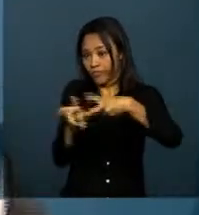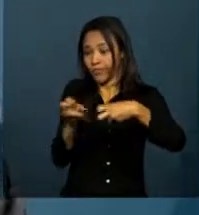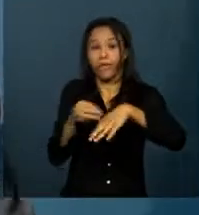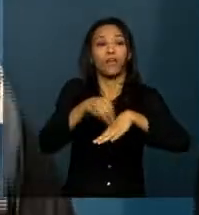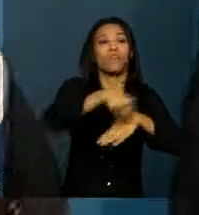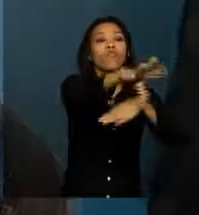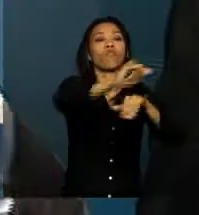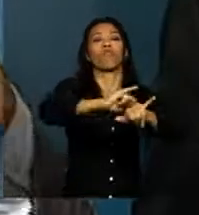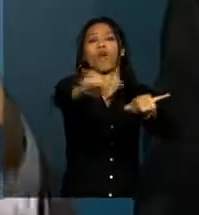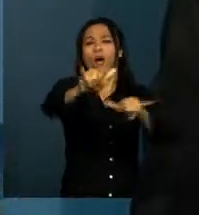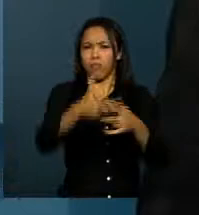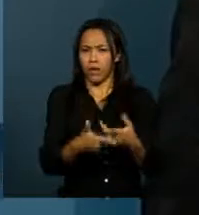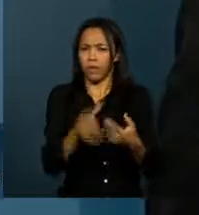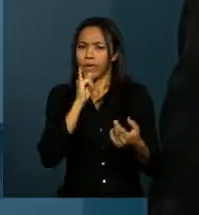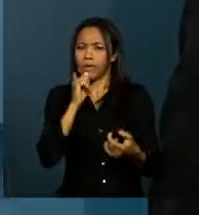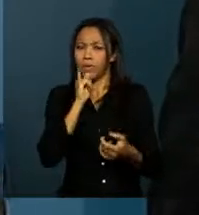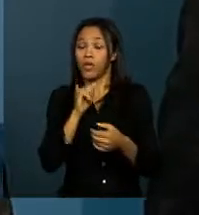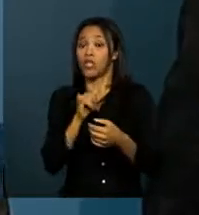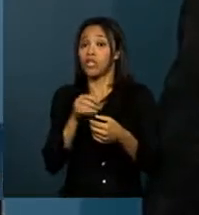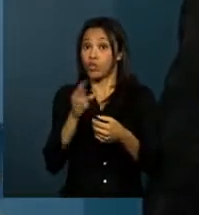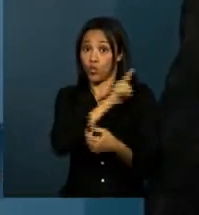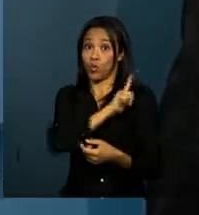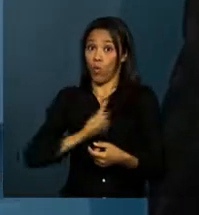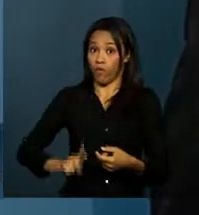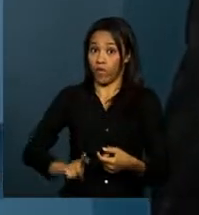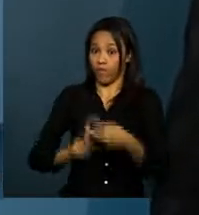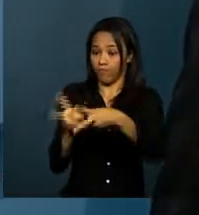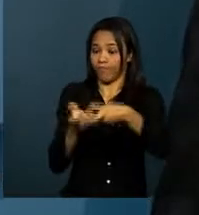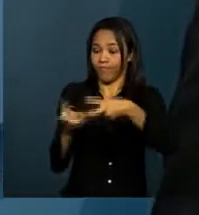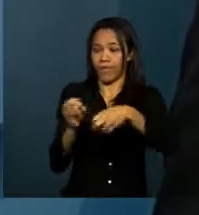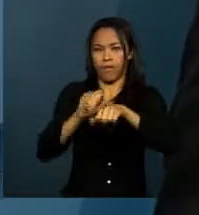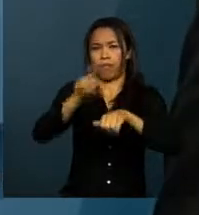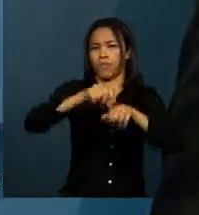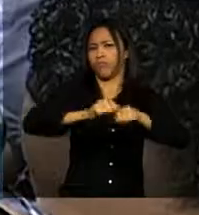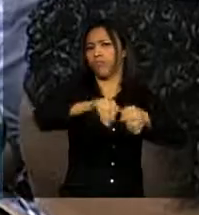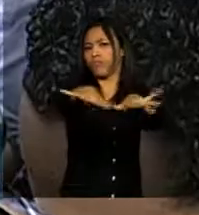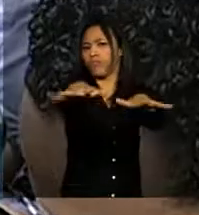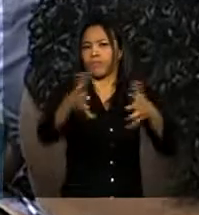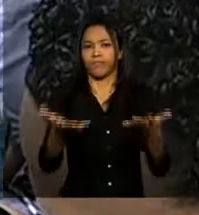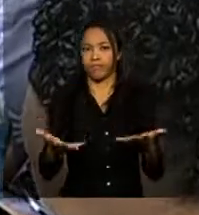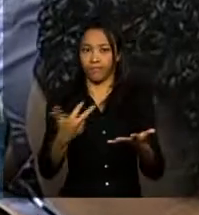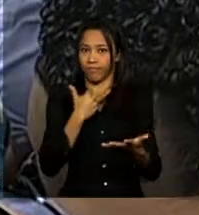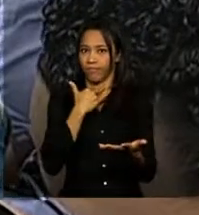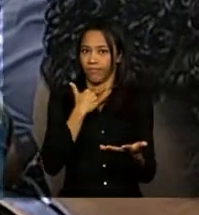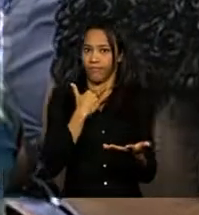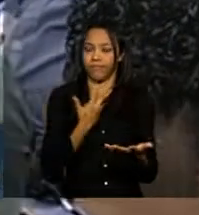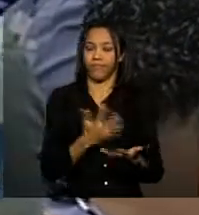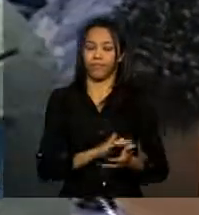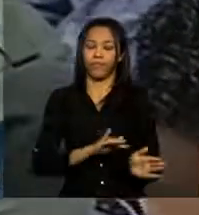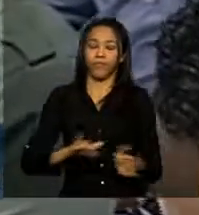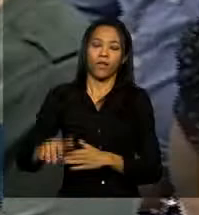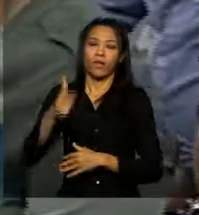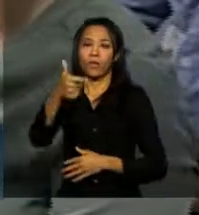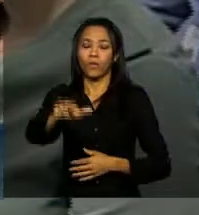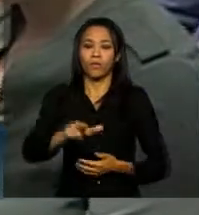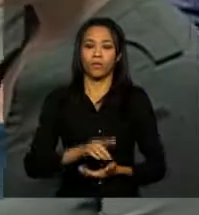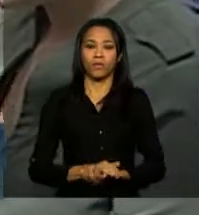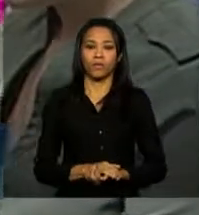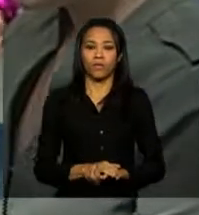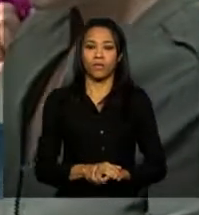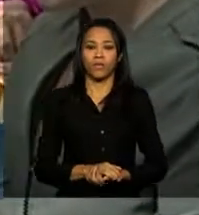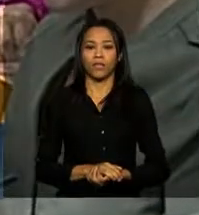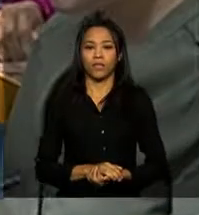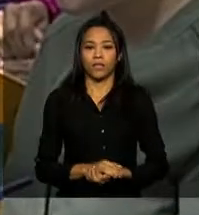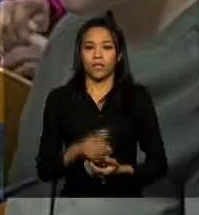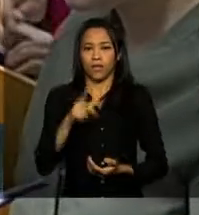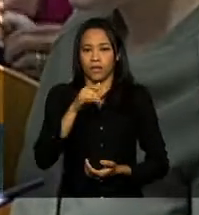ser cedidos? Não podem ser cedidos? Esse é o foco desse projeto. Em relação a vazamento de dados, quando se fala, embora esteja no material relacionado